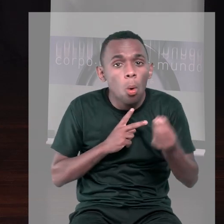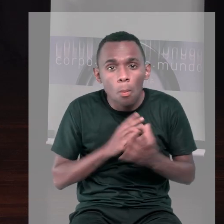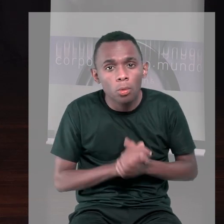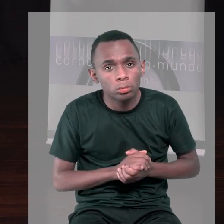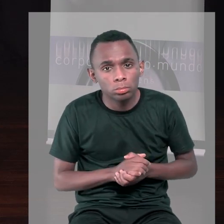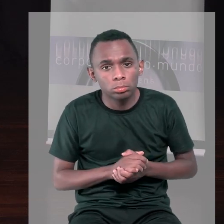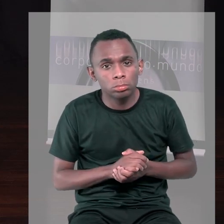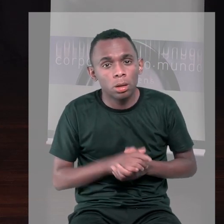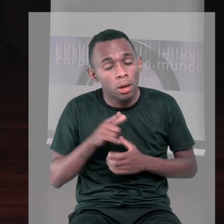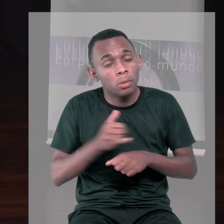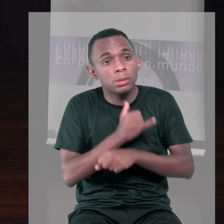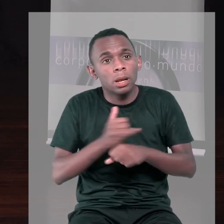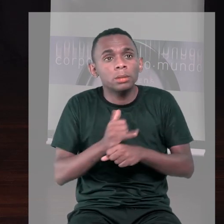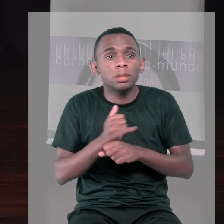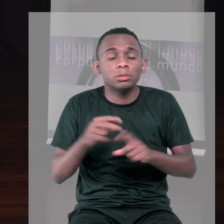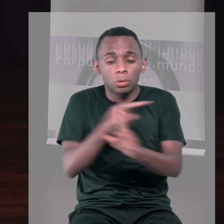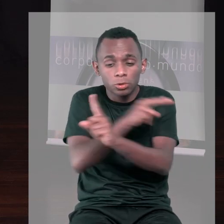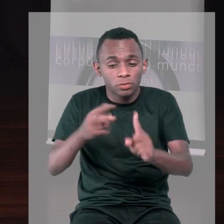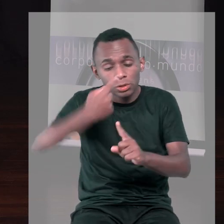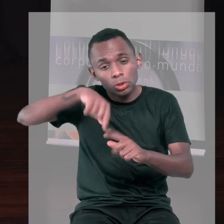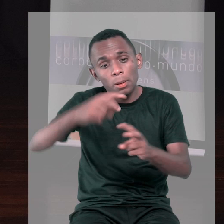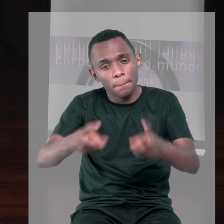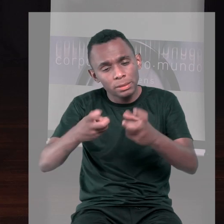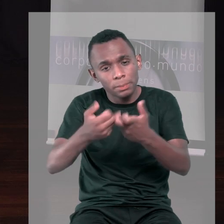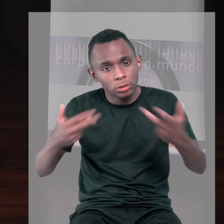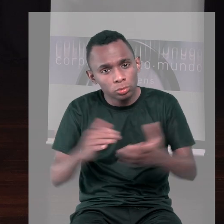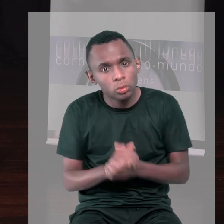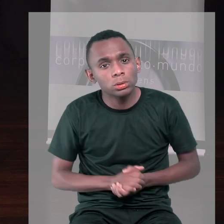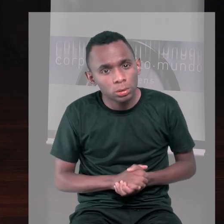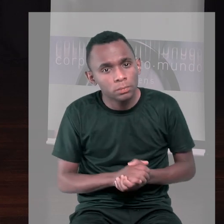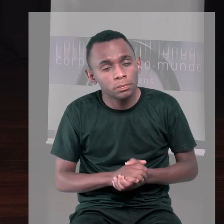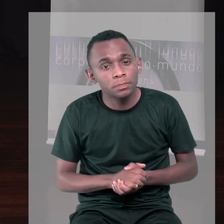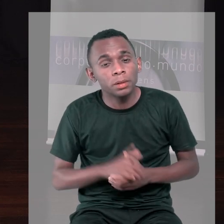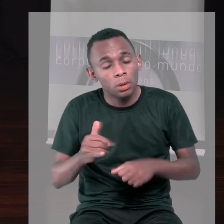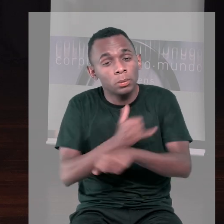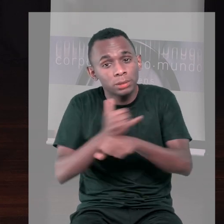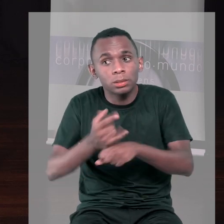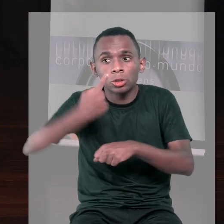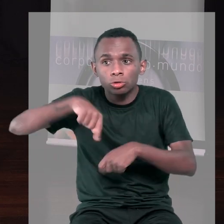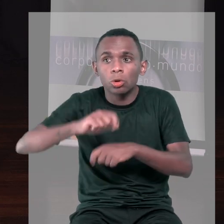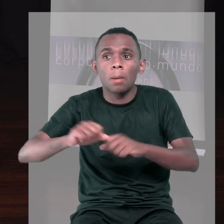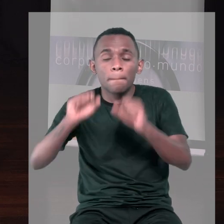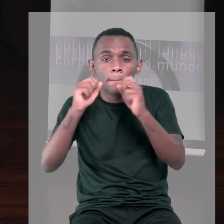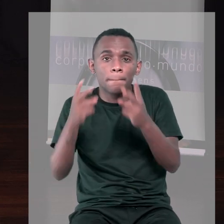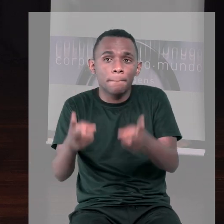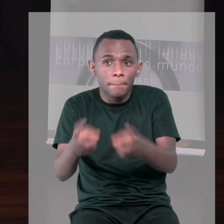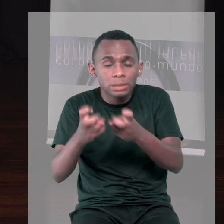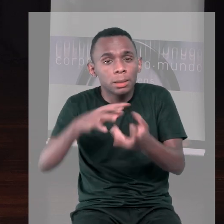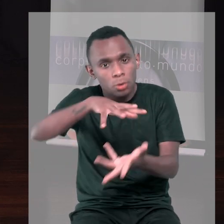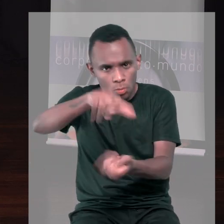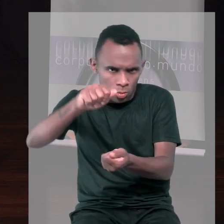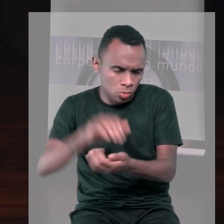pelo juízo, que é uma forma de atividade intelectual, né? É uma atividade